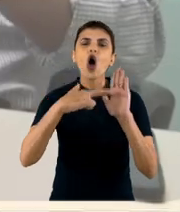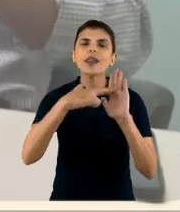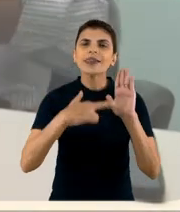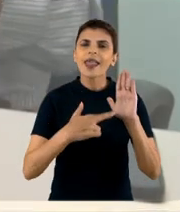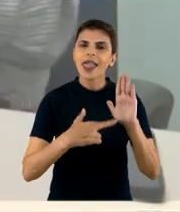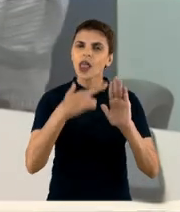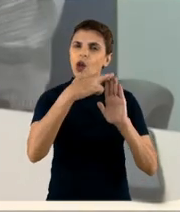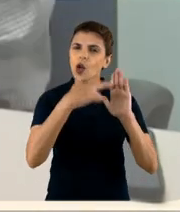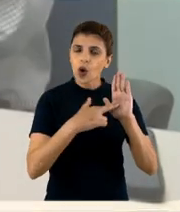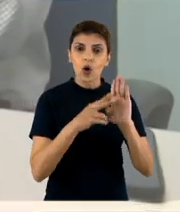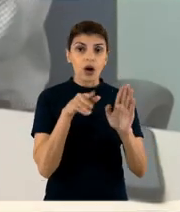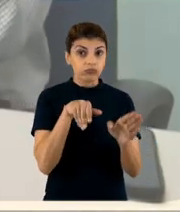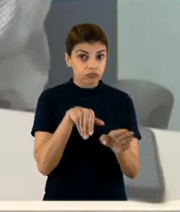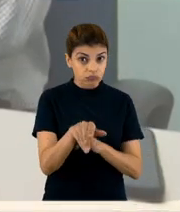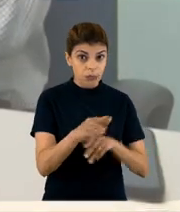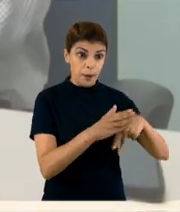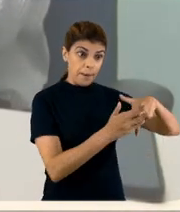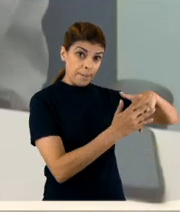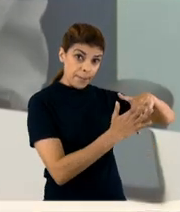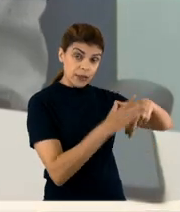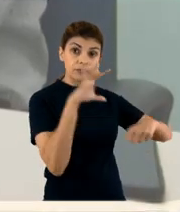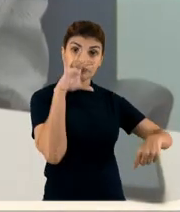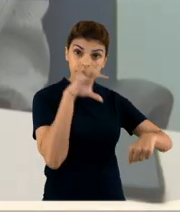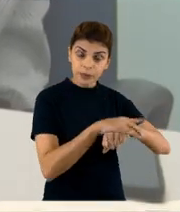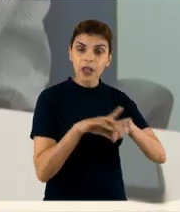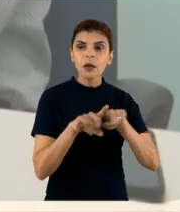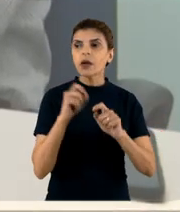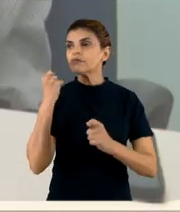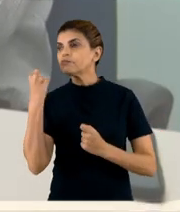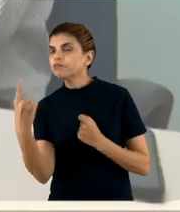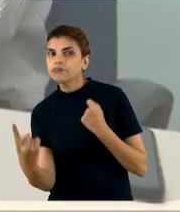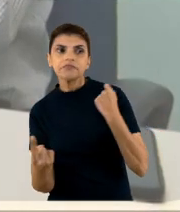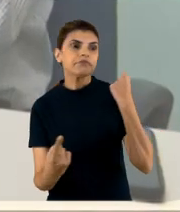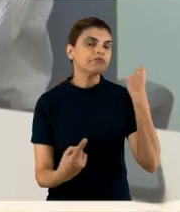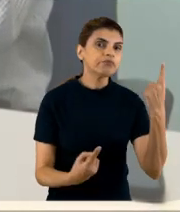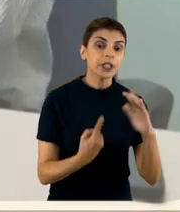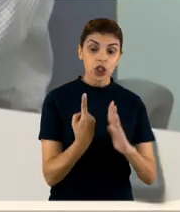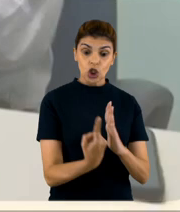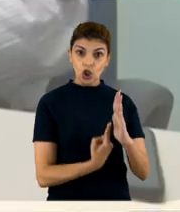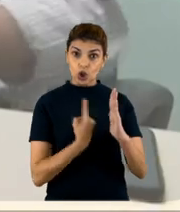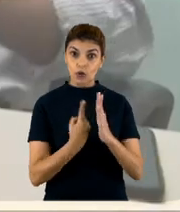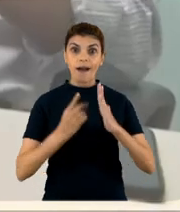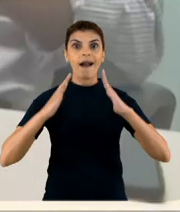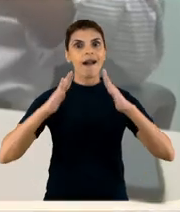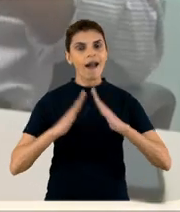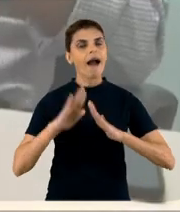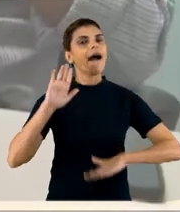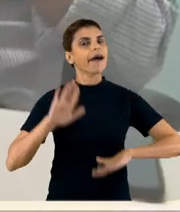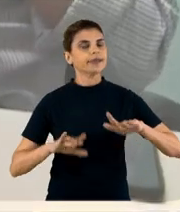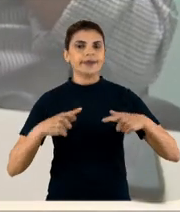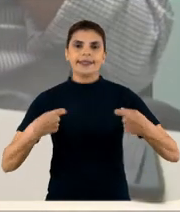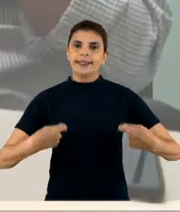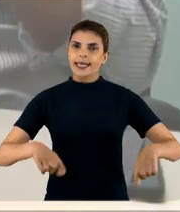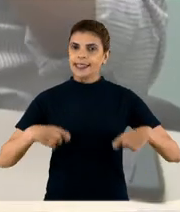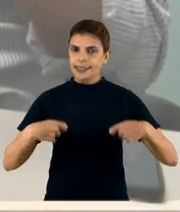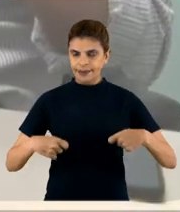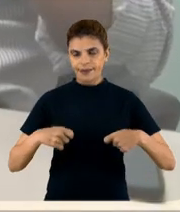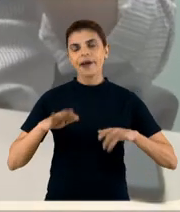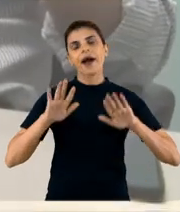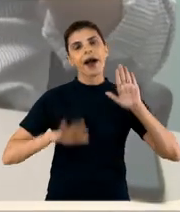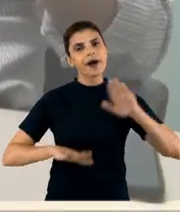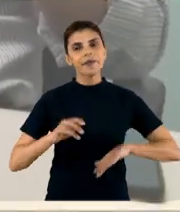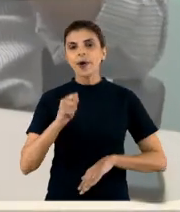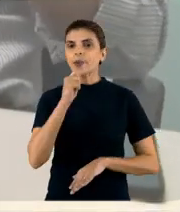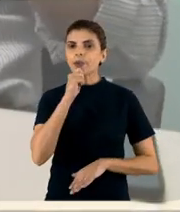algum roteiro de recomendação, não só para os pacientes internados, mas eventualmente para um isolamento domiciliar, que muitas vezes é